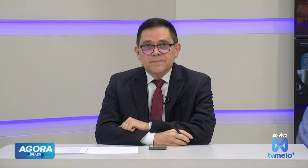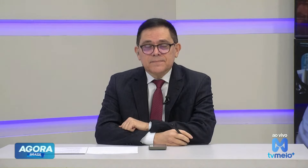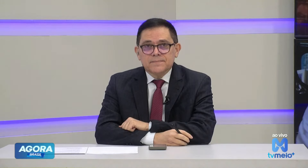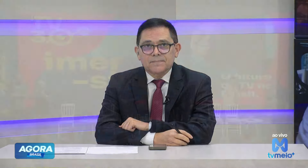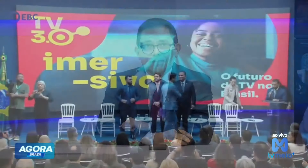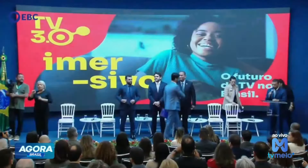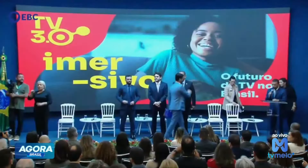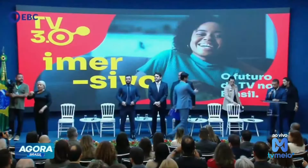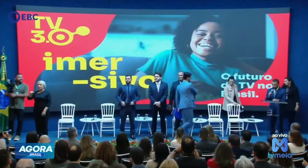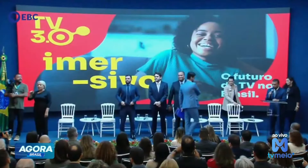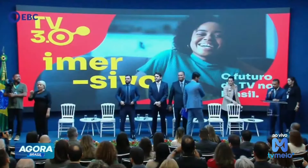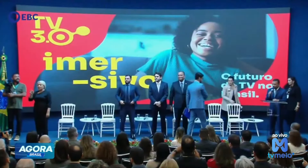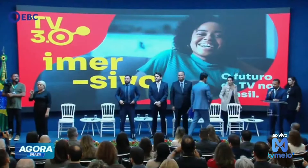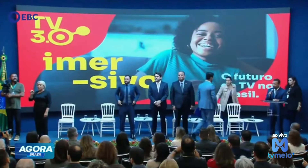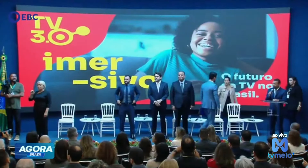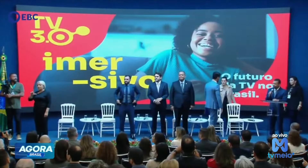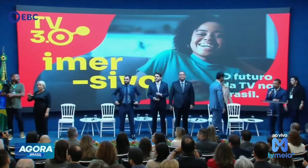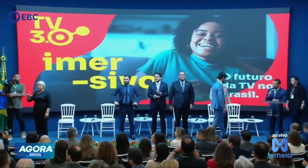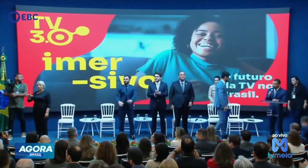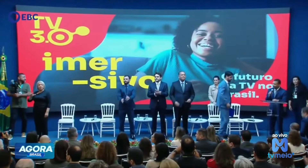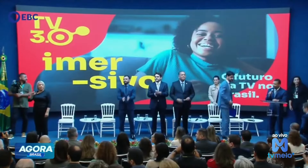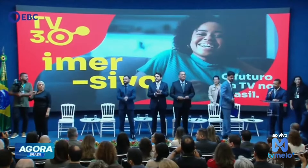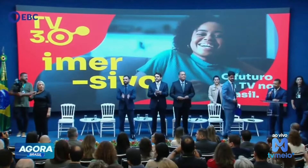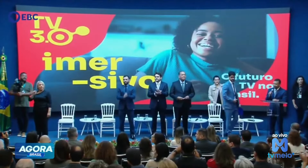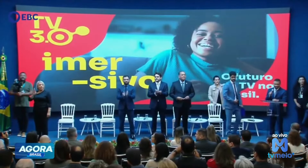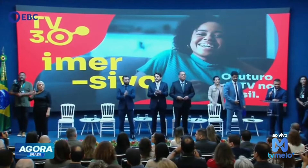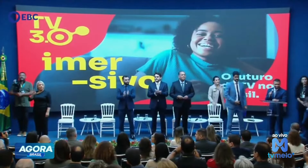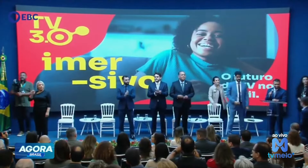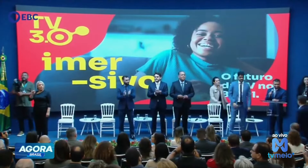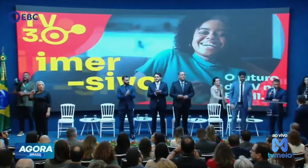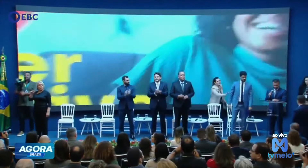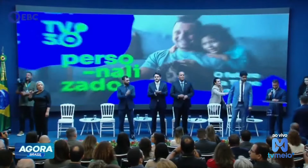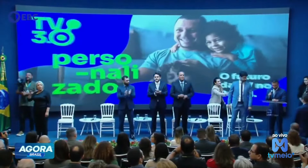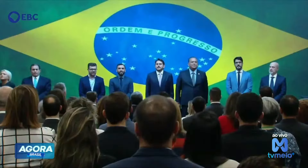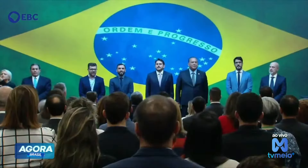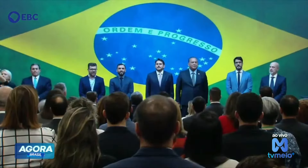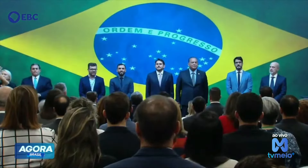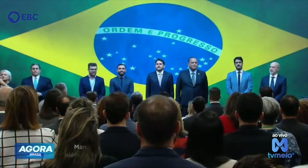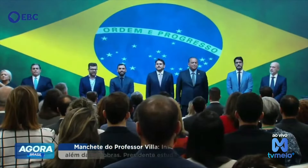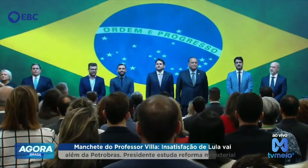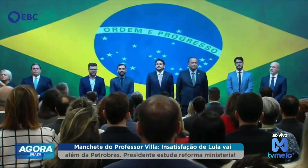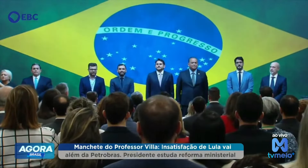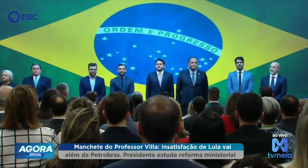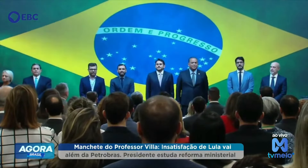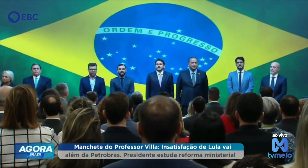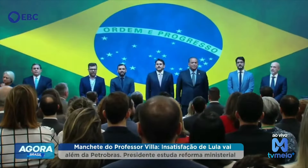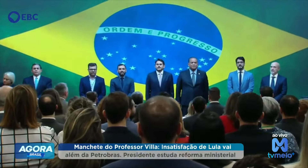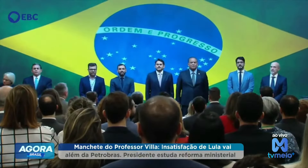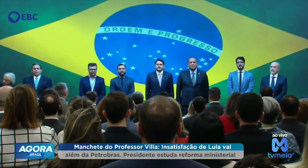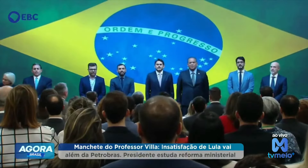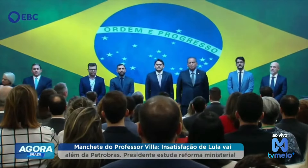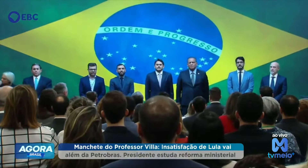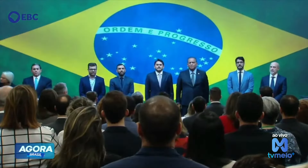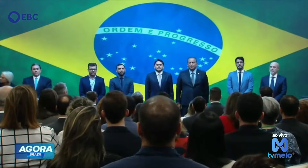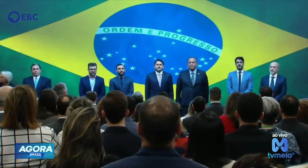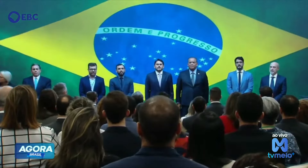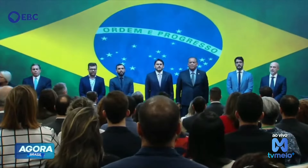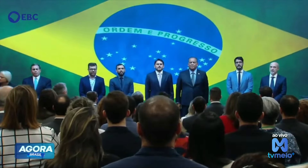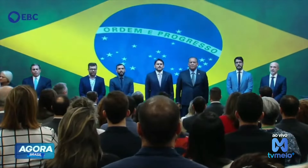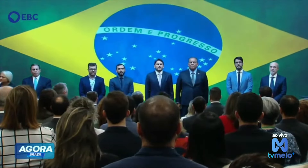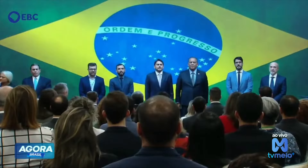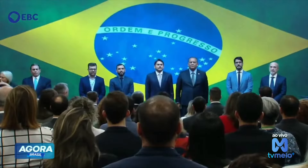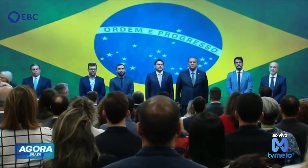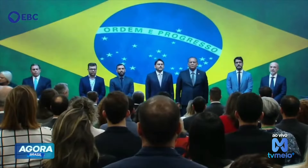detalhes. O anúncio do novo padrão da TV aberta brasileira foi realizado na última quarta-feira